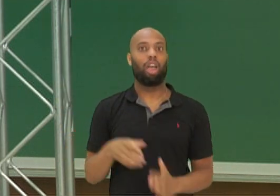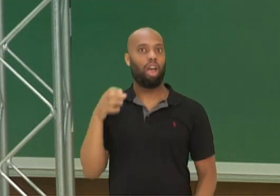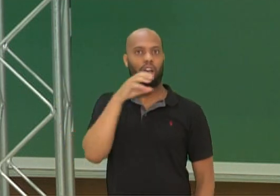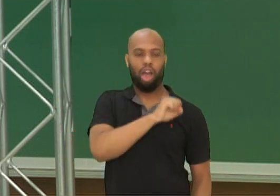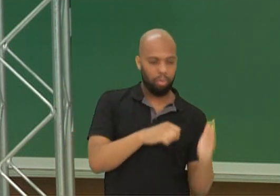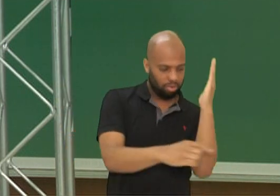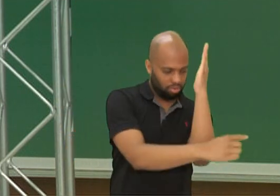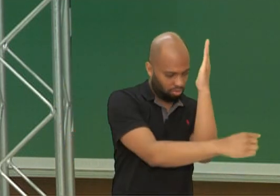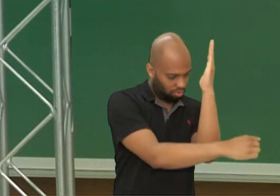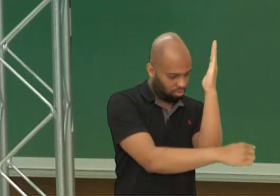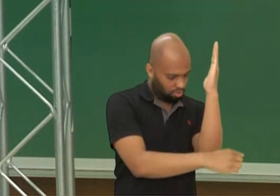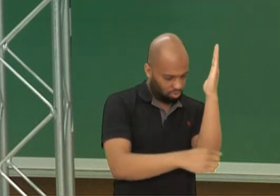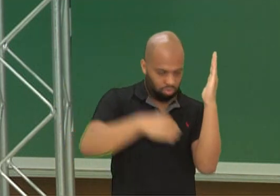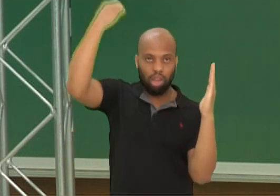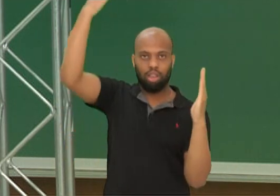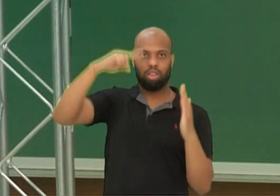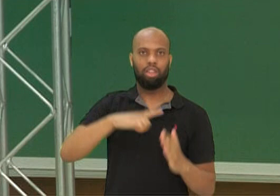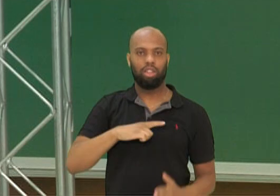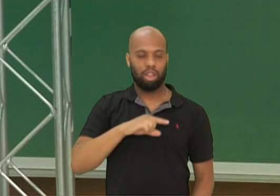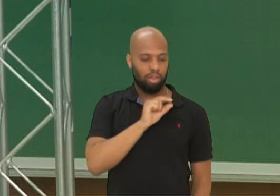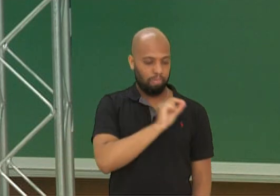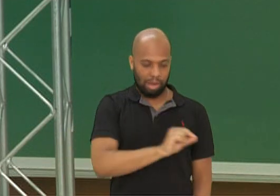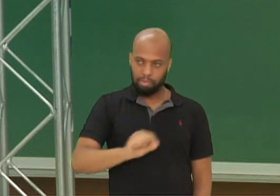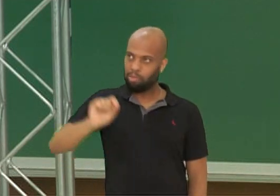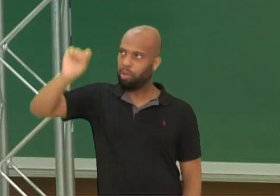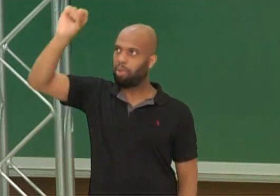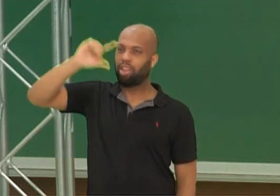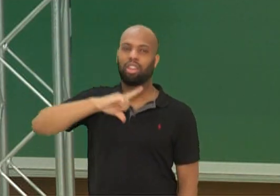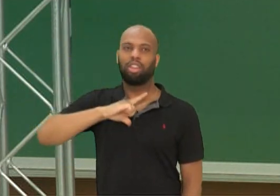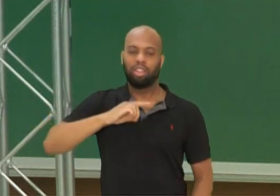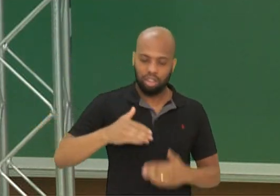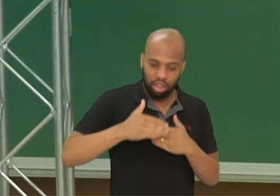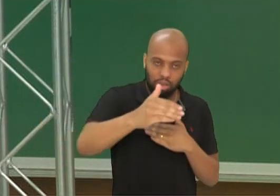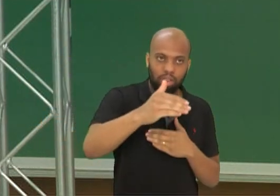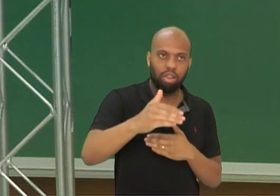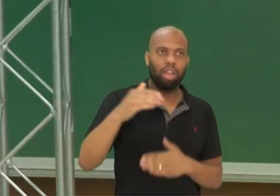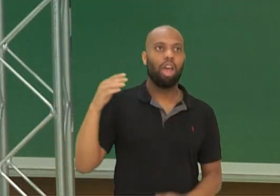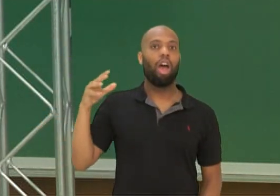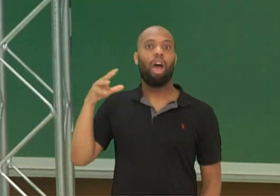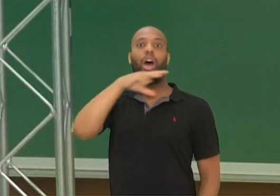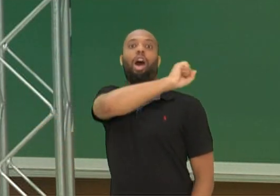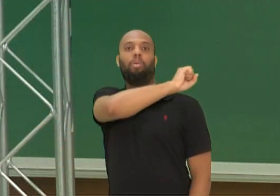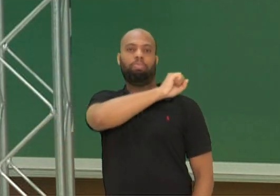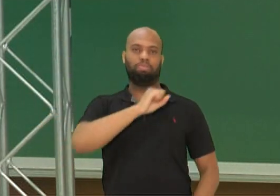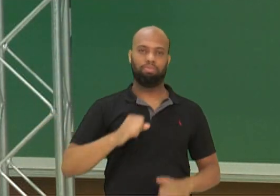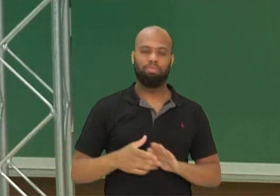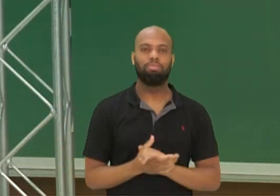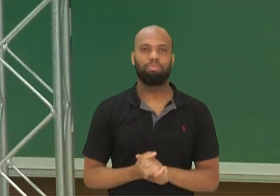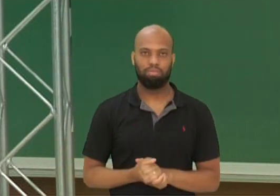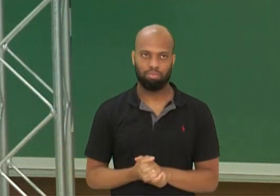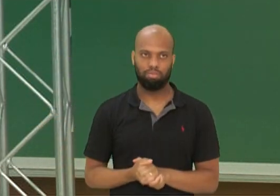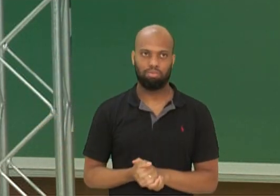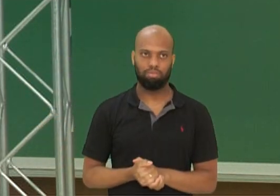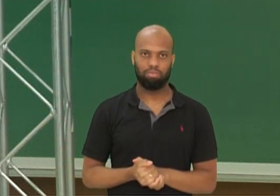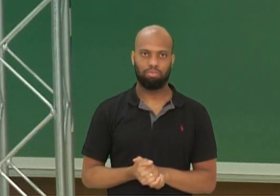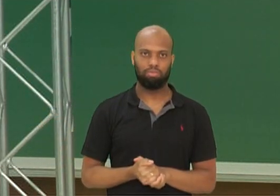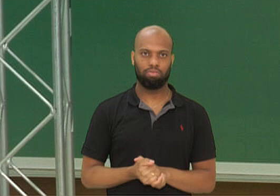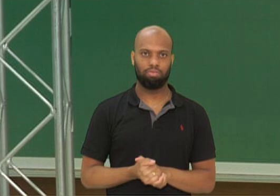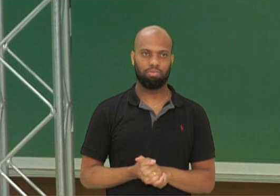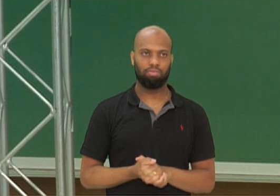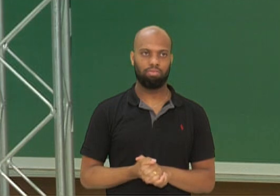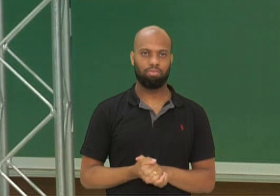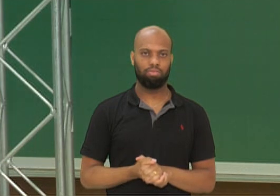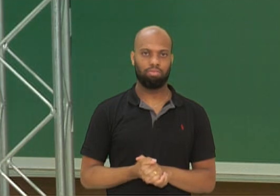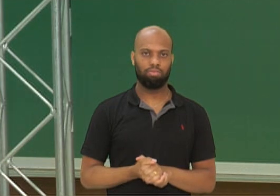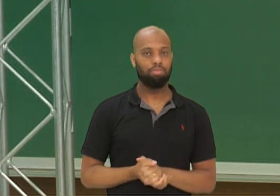sobe. Sobe passando por esses pontos. E aí, a partir daqui, o crescimento é muito rápido, né?